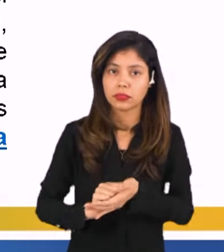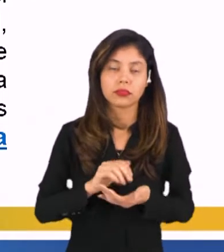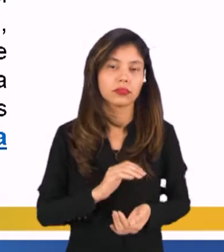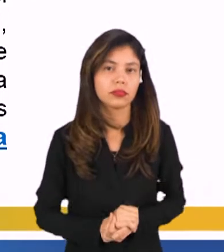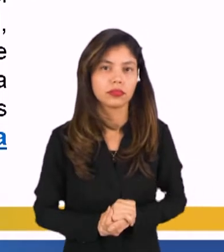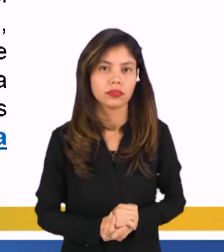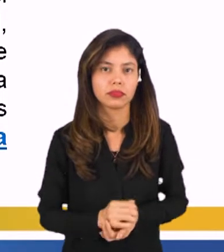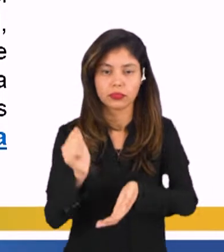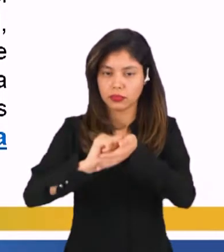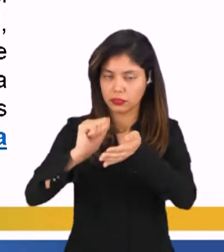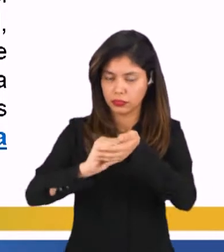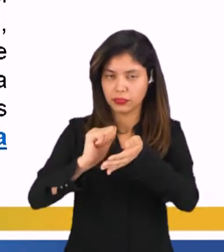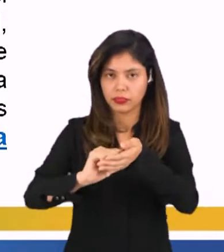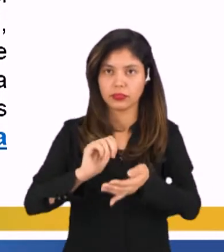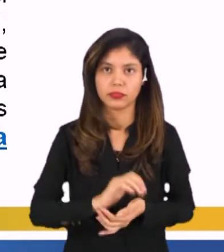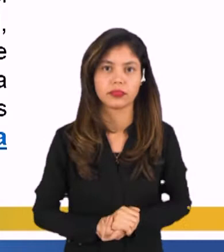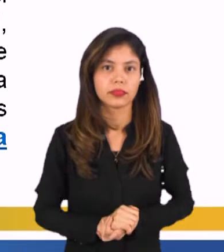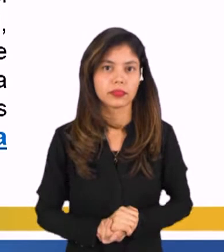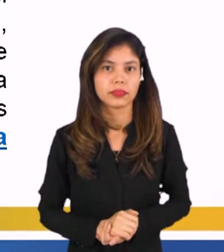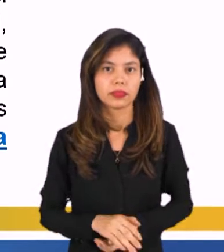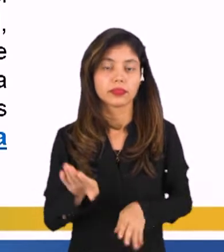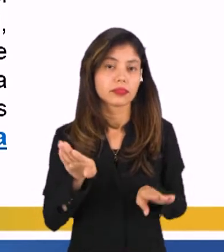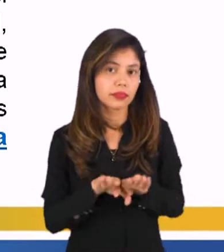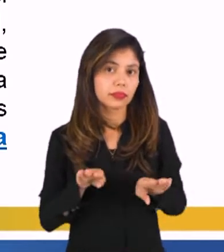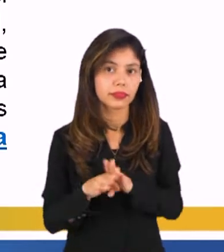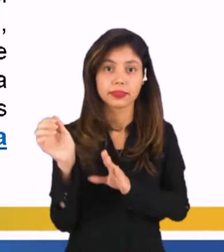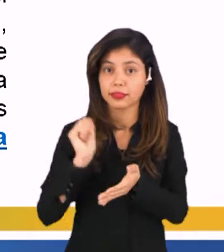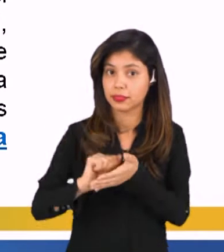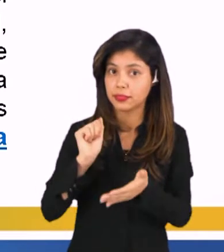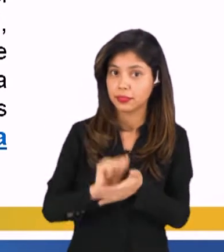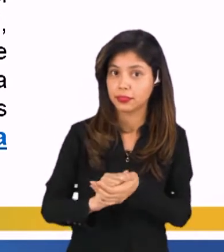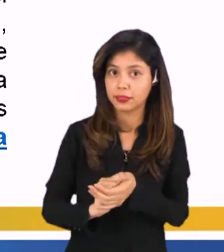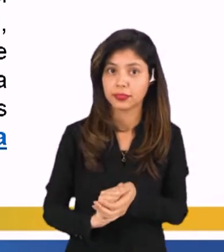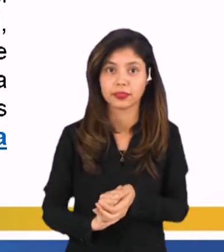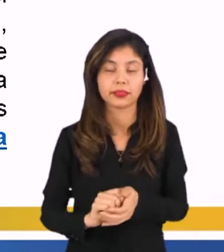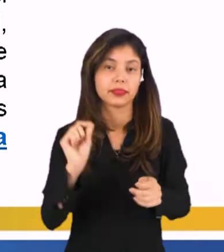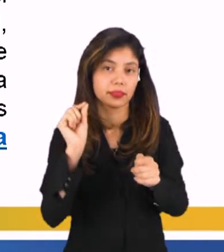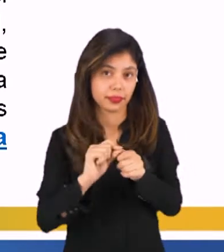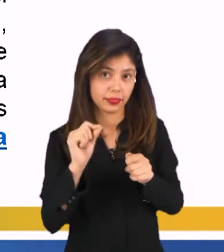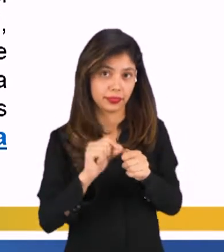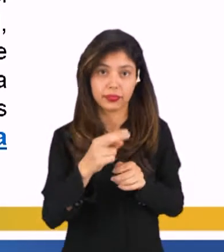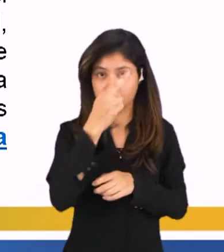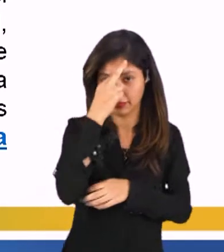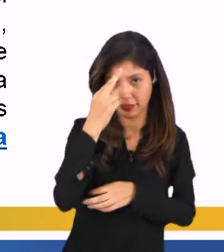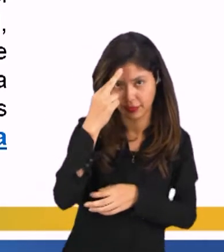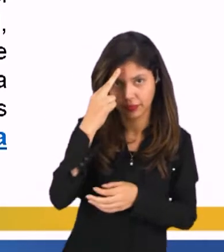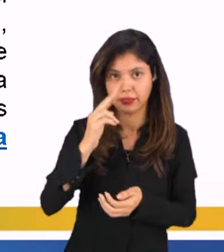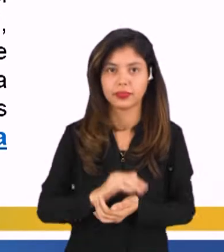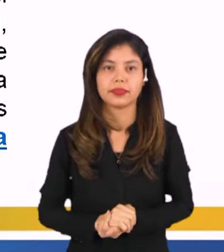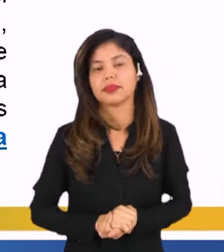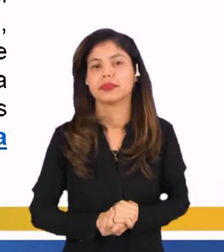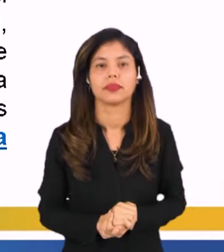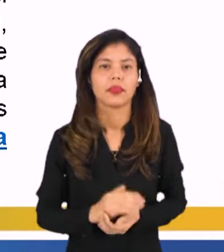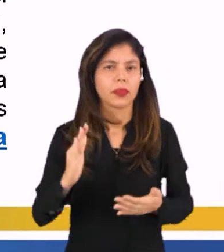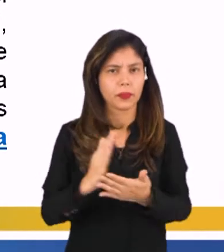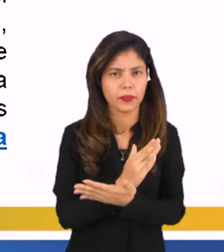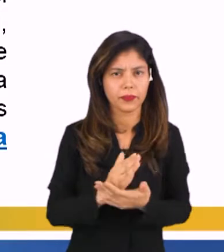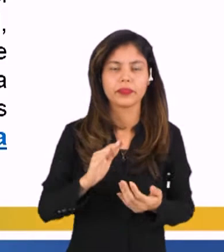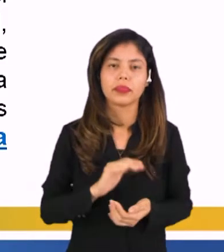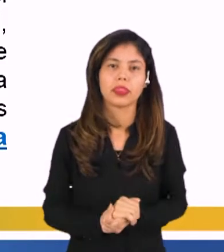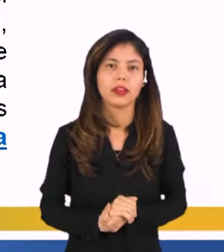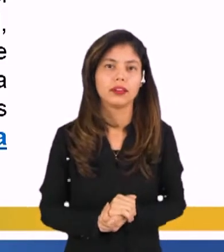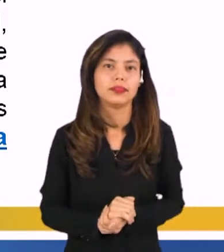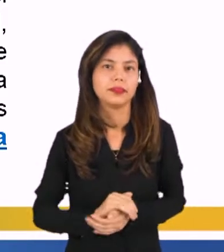significa escrever, né? Então, é a escrita, é o relato de uma história de vida de alguém